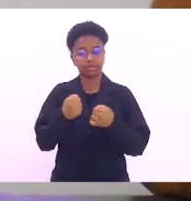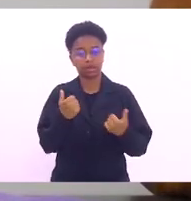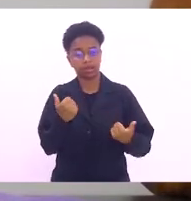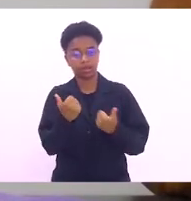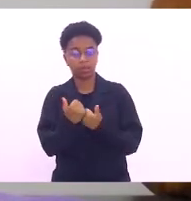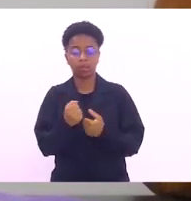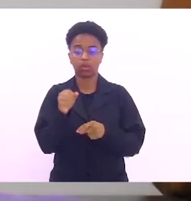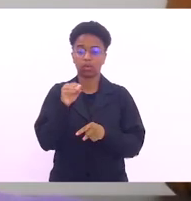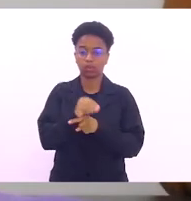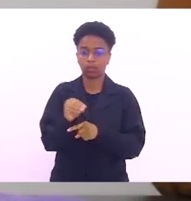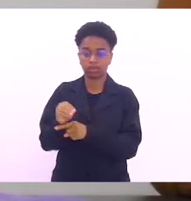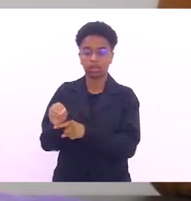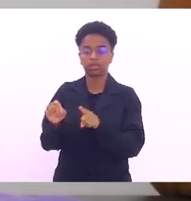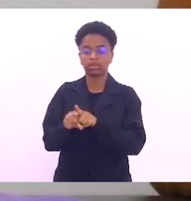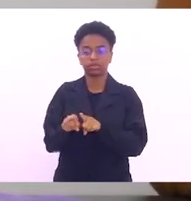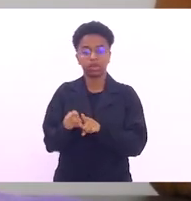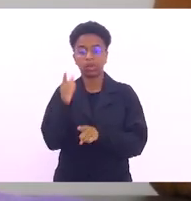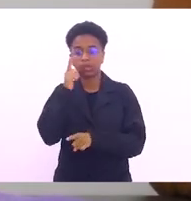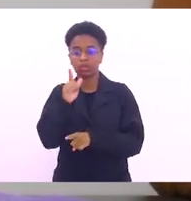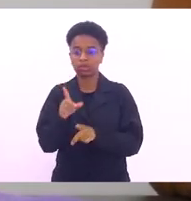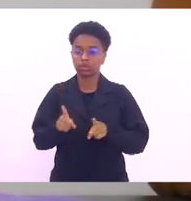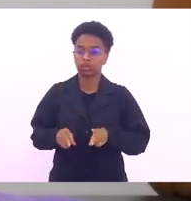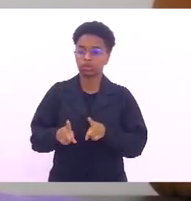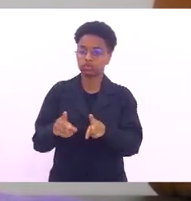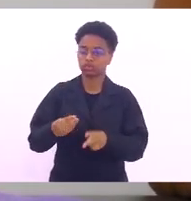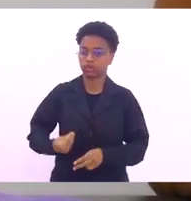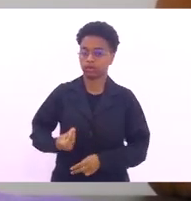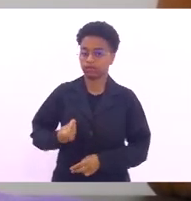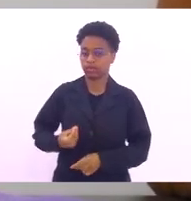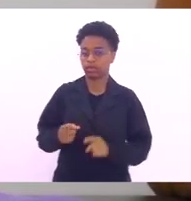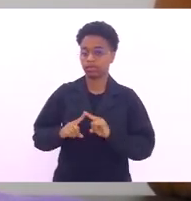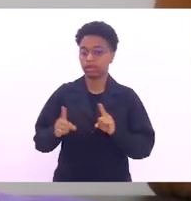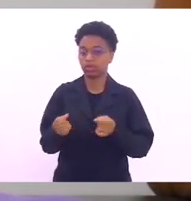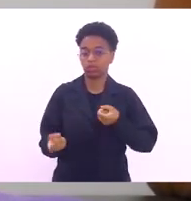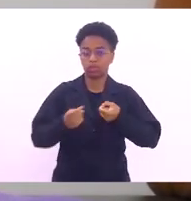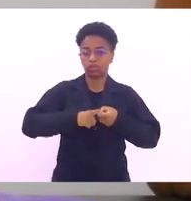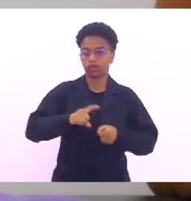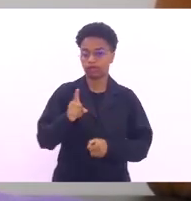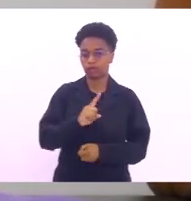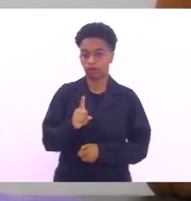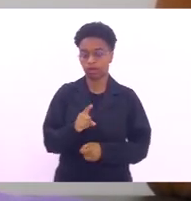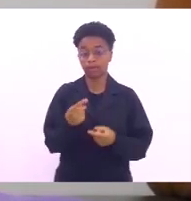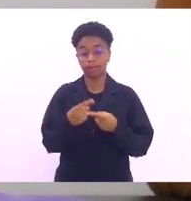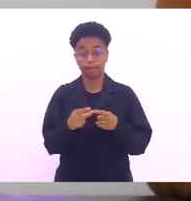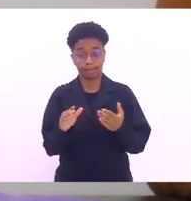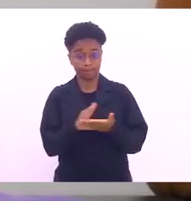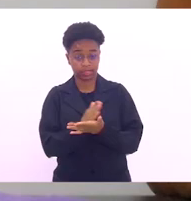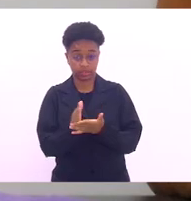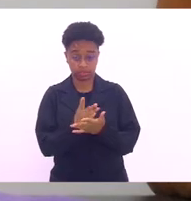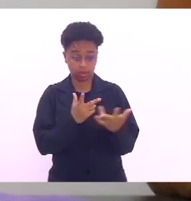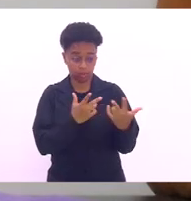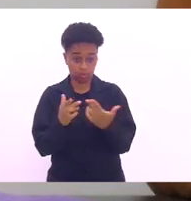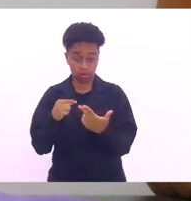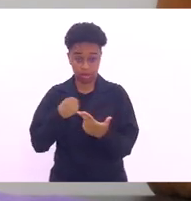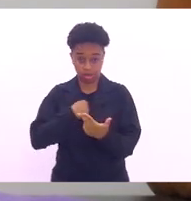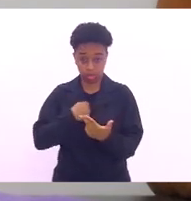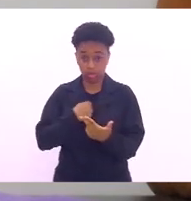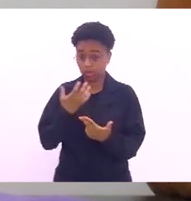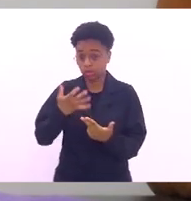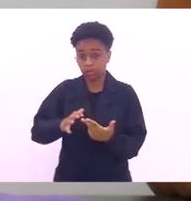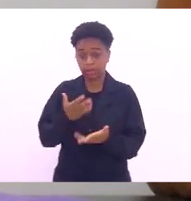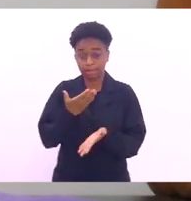cuidado para que consiga seguir sua vida e não volte De onde saiu muitas de nós como eu não queríamos ter pedido